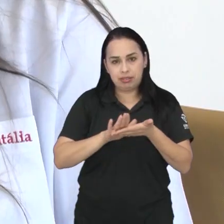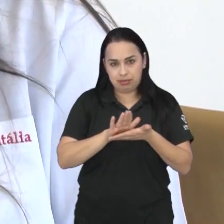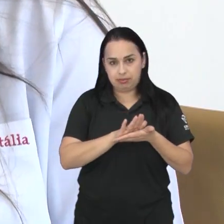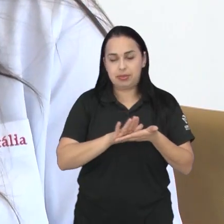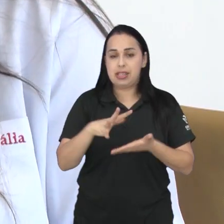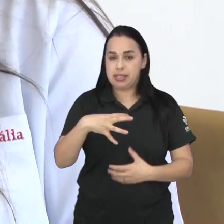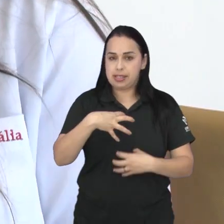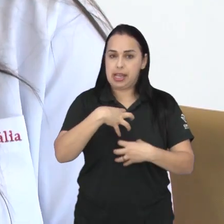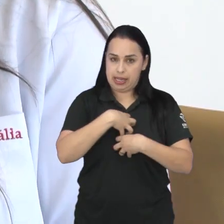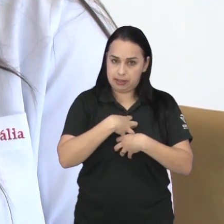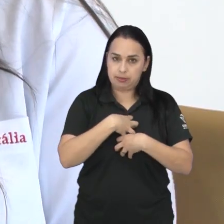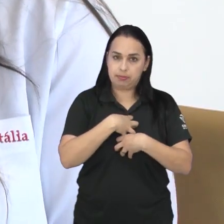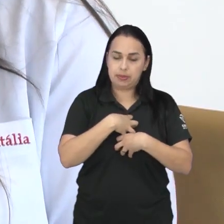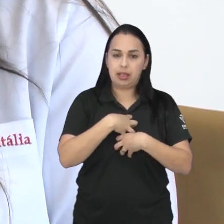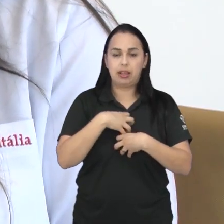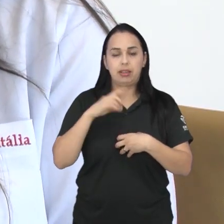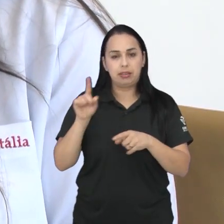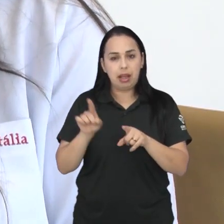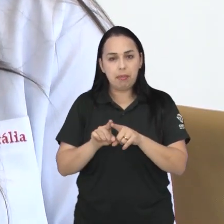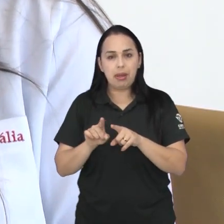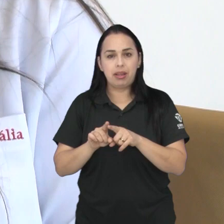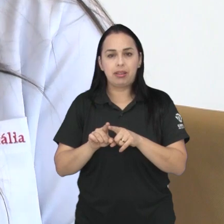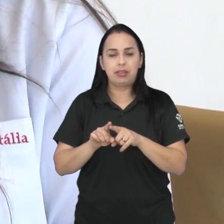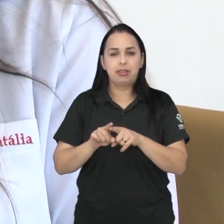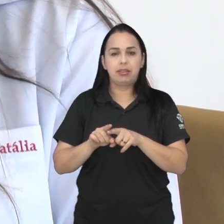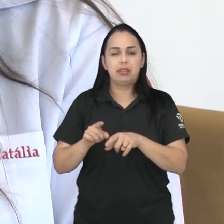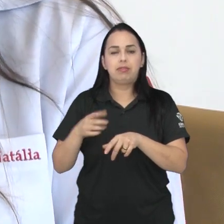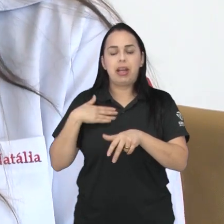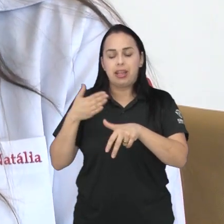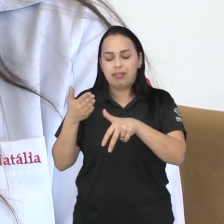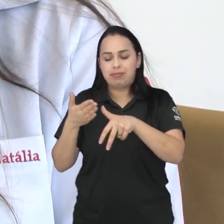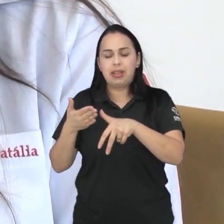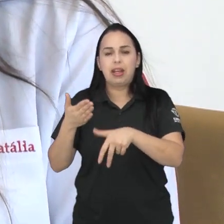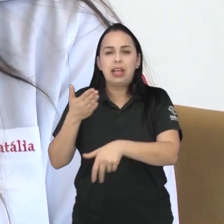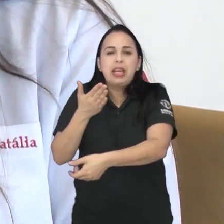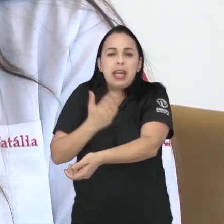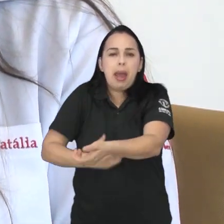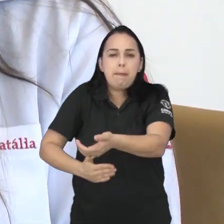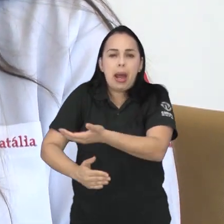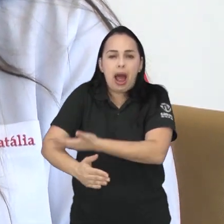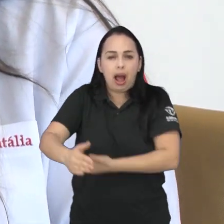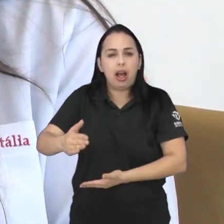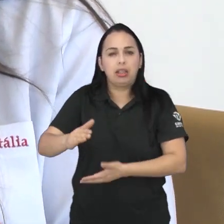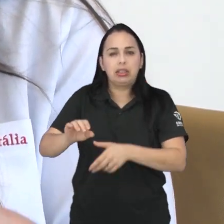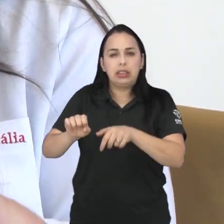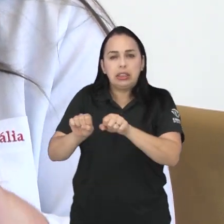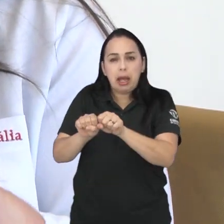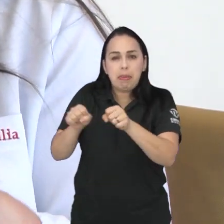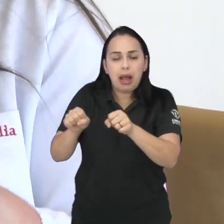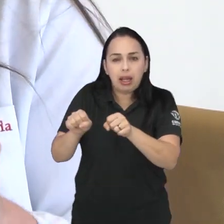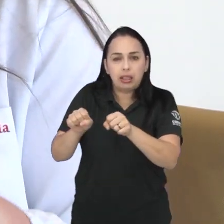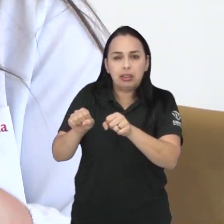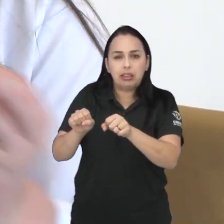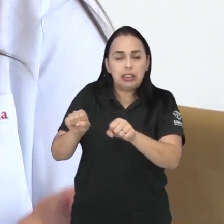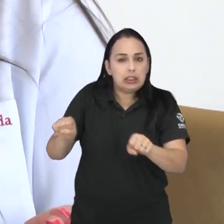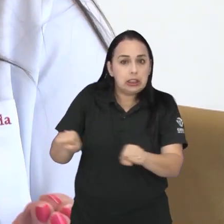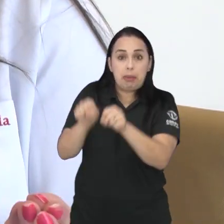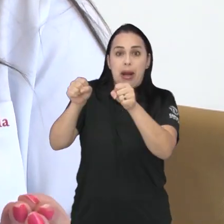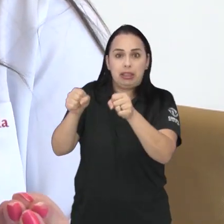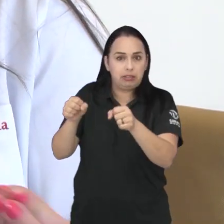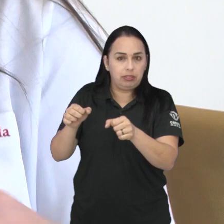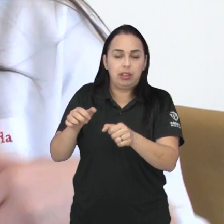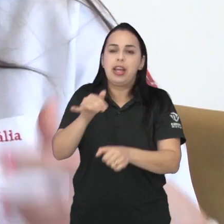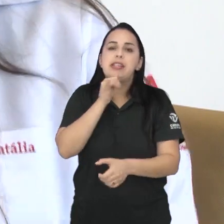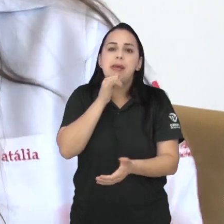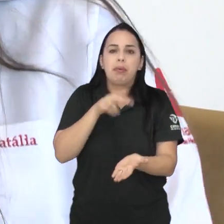ele vai ter também como uma consequência algumas fraturas nos ossos mas não é aquela fratura onde o osso ele se